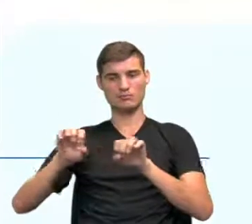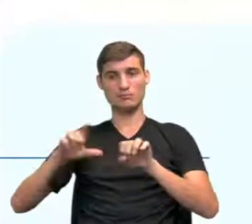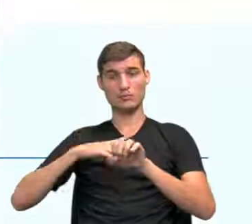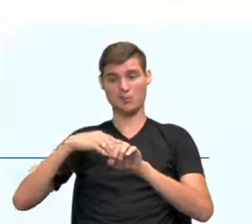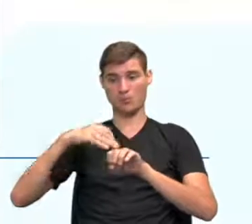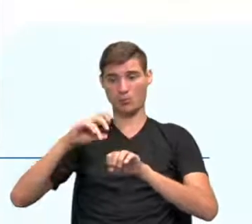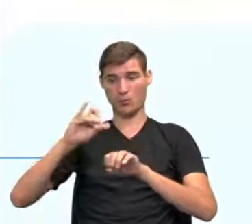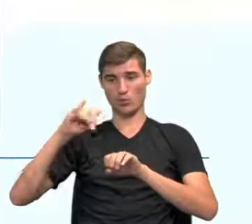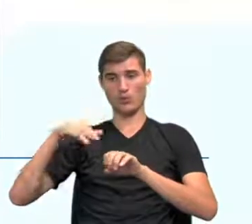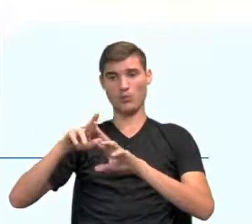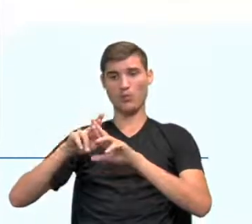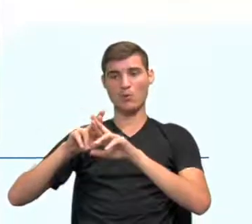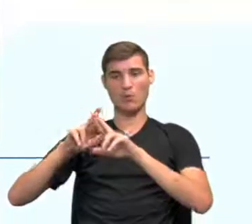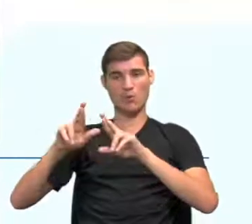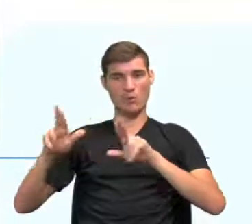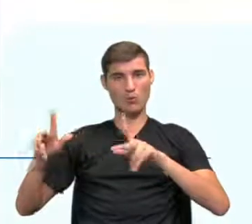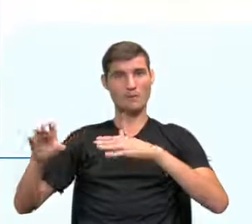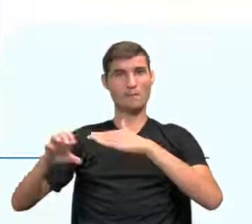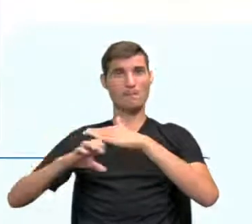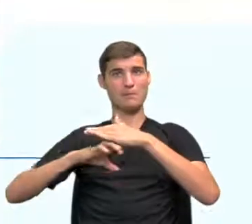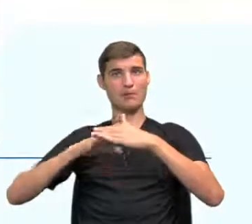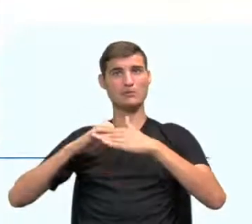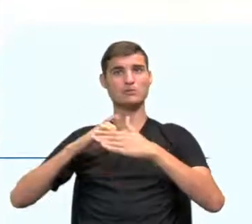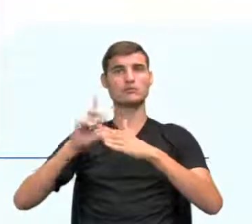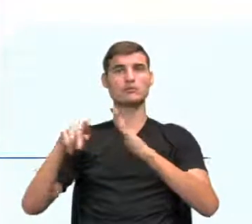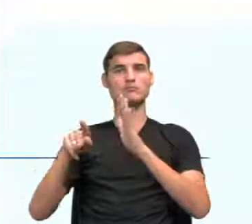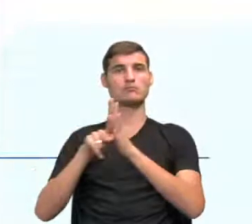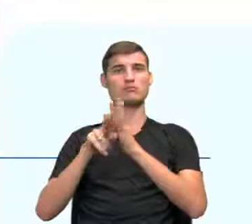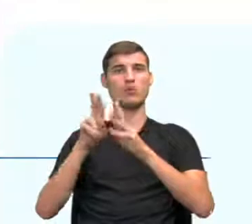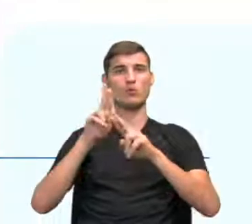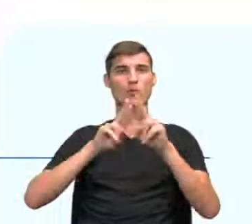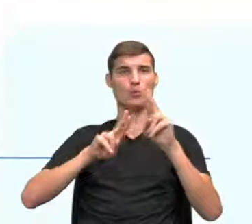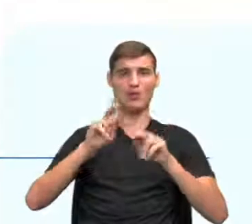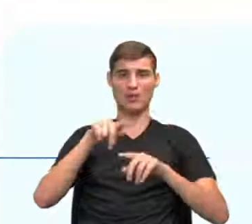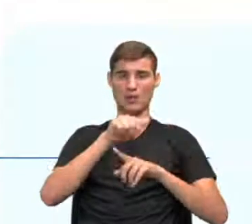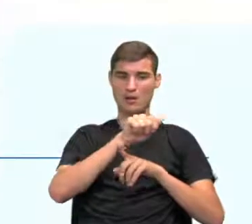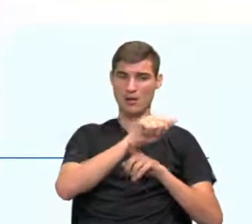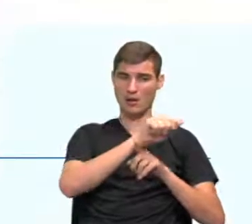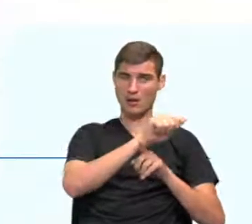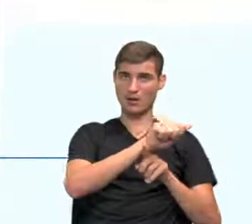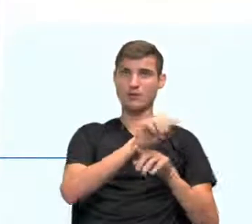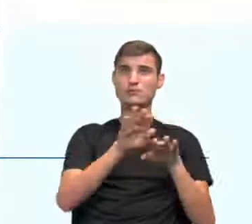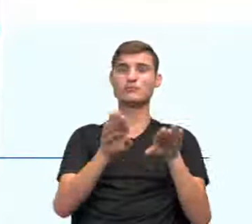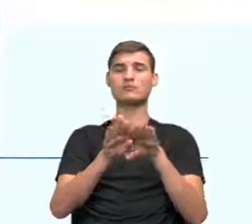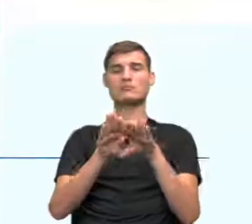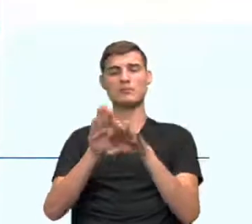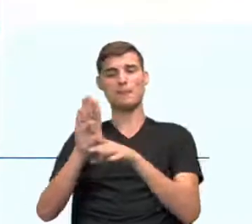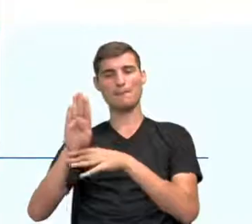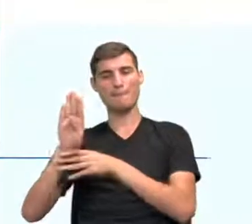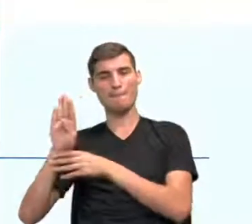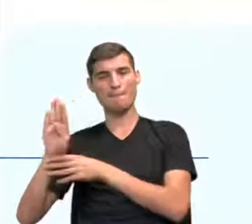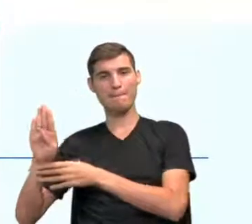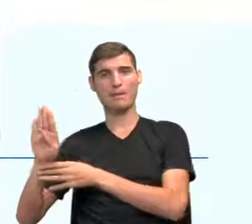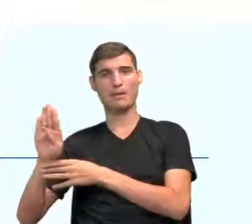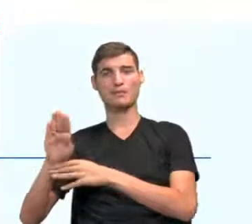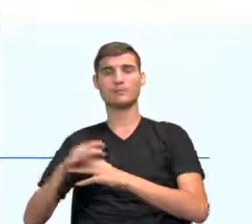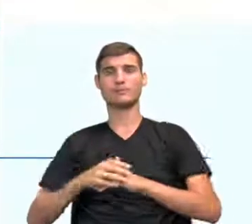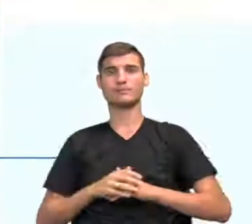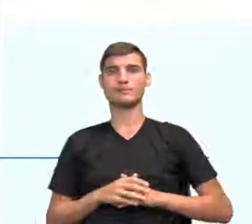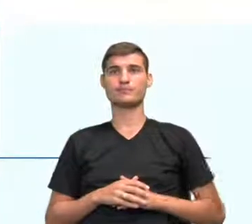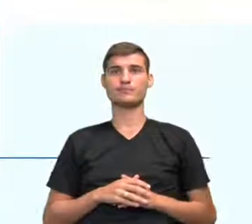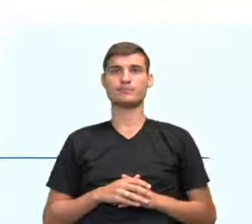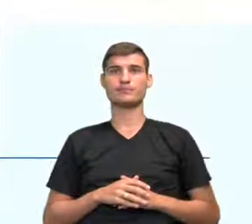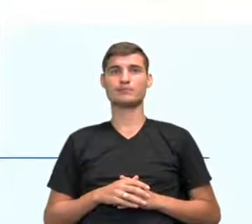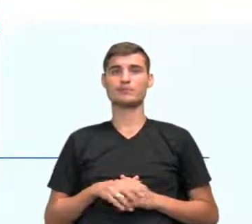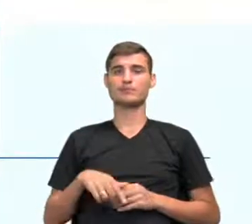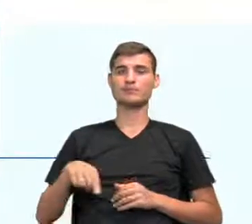outra empresa. Então, vai ter um servidor na empresa A e um servidor na empresa B. Isso aqui